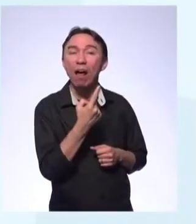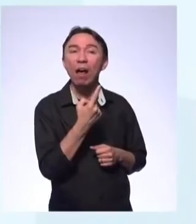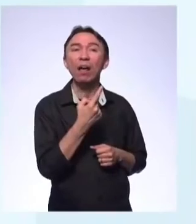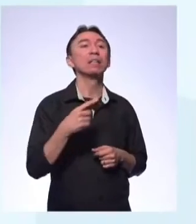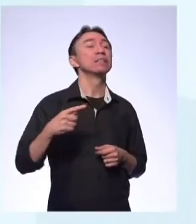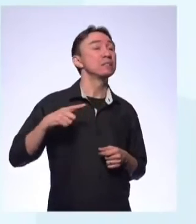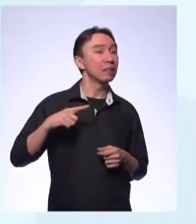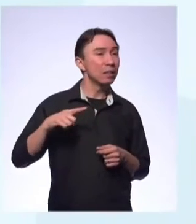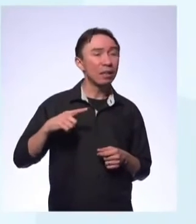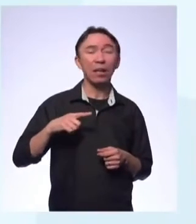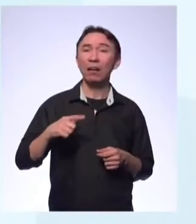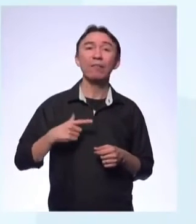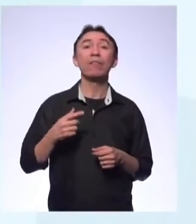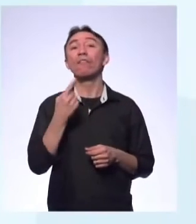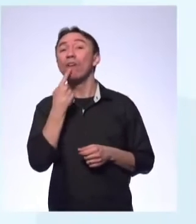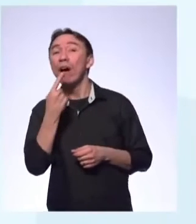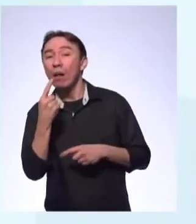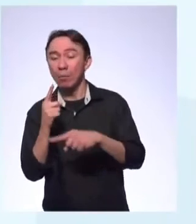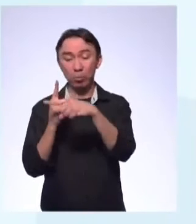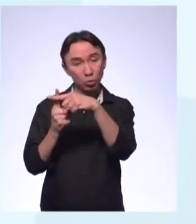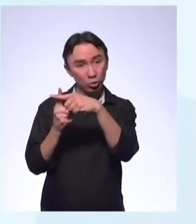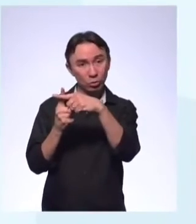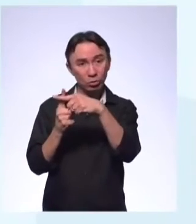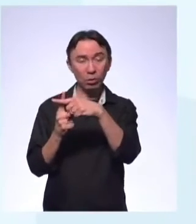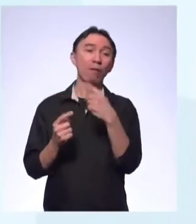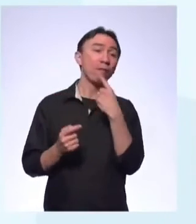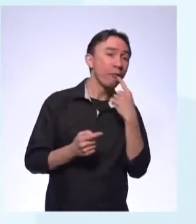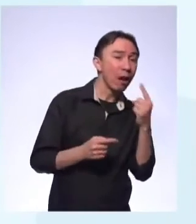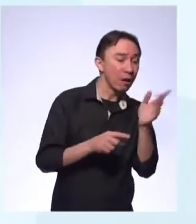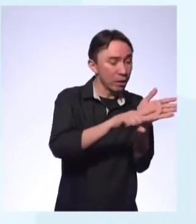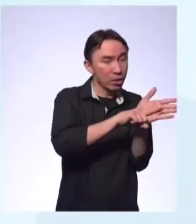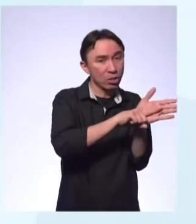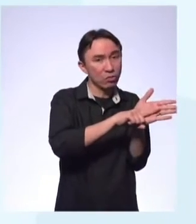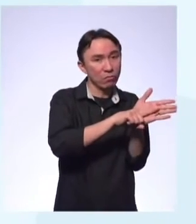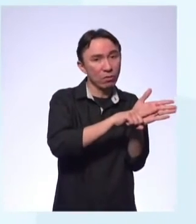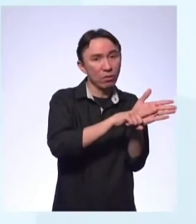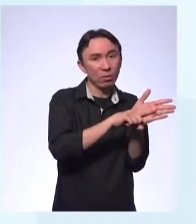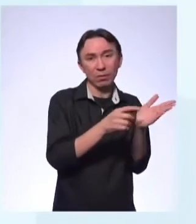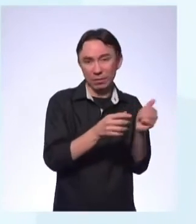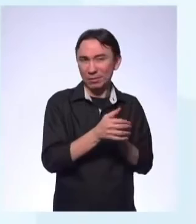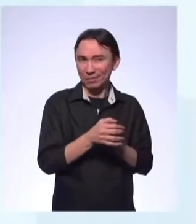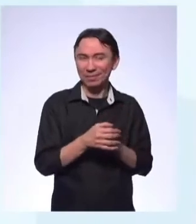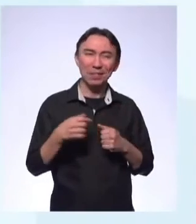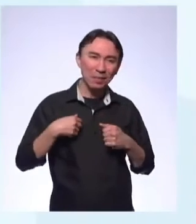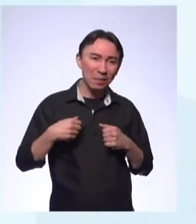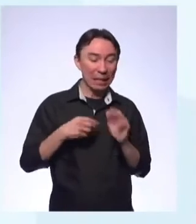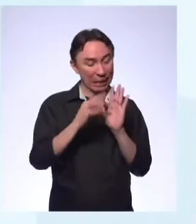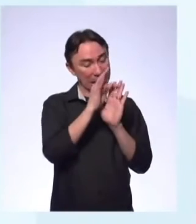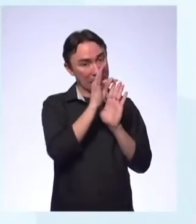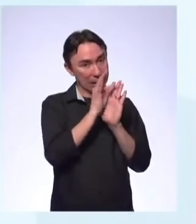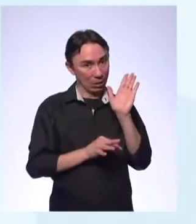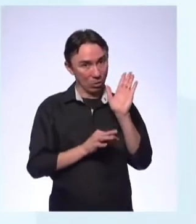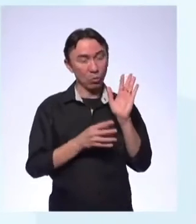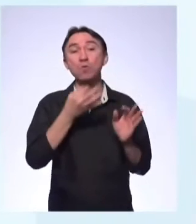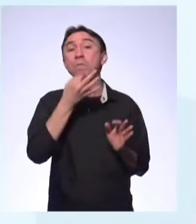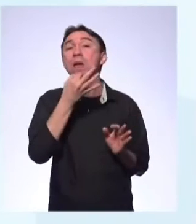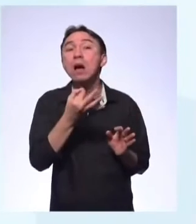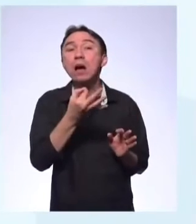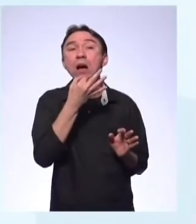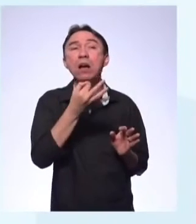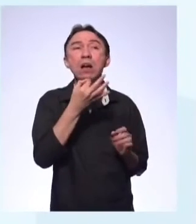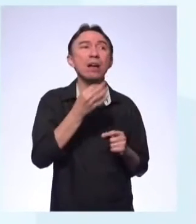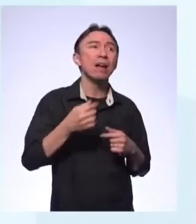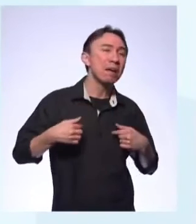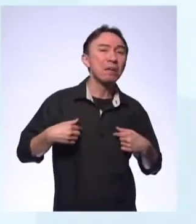umas coisas positivas e outras coisas negativas dentro do meu texto de opinião gente eu não preciso ser o